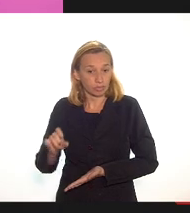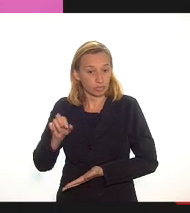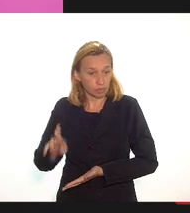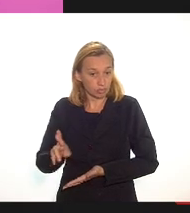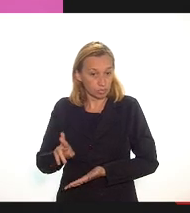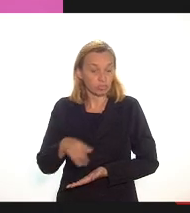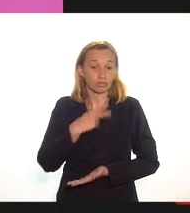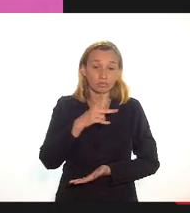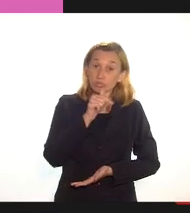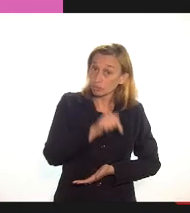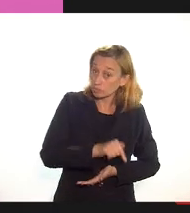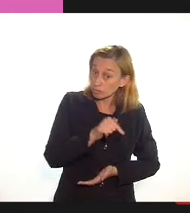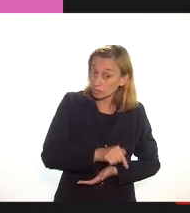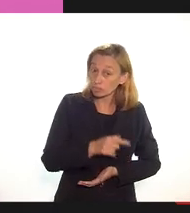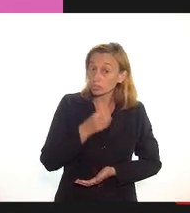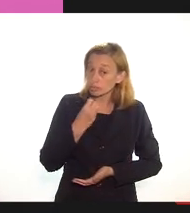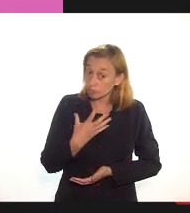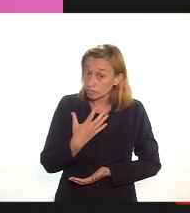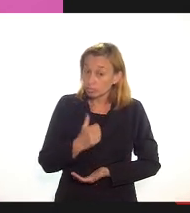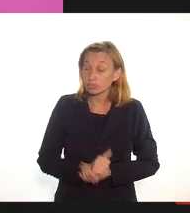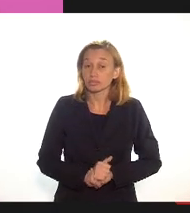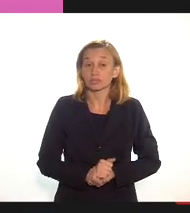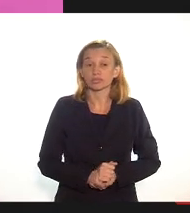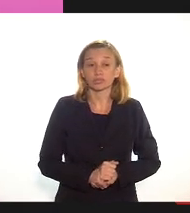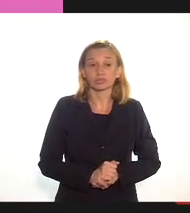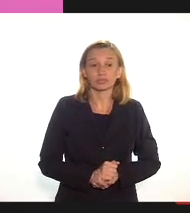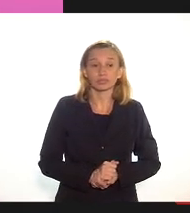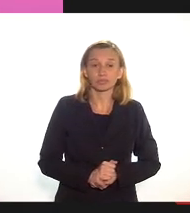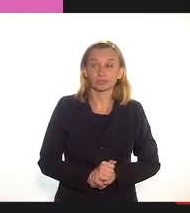como foi falado aqui muito bem pela